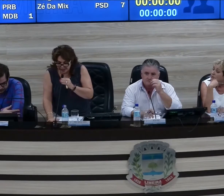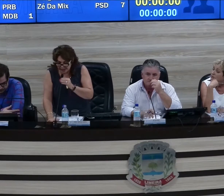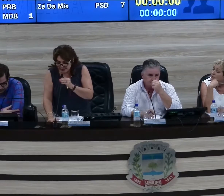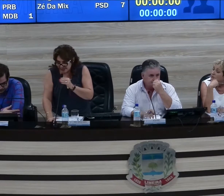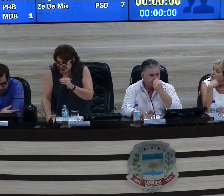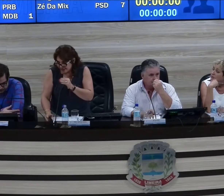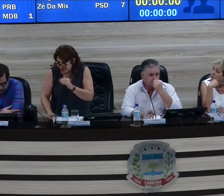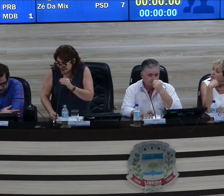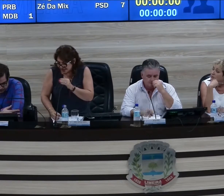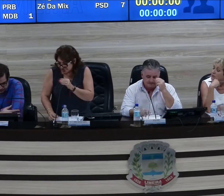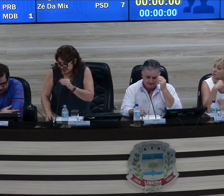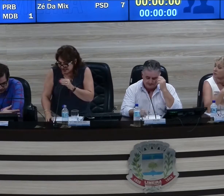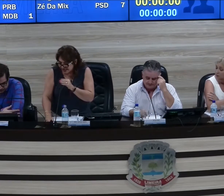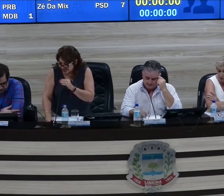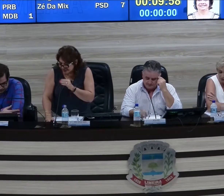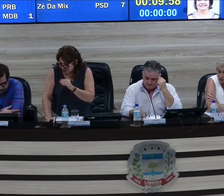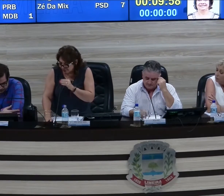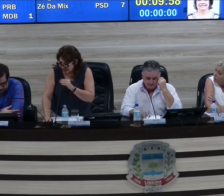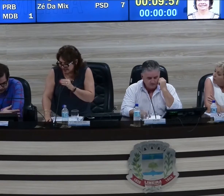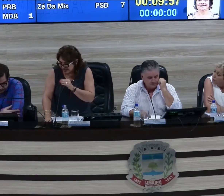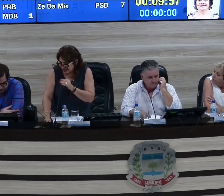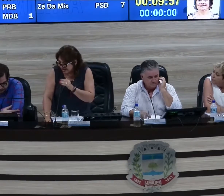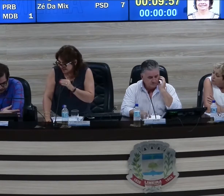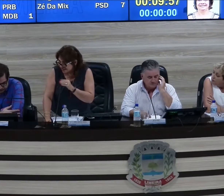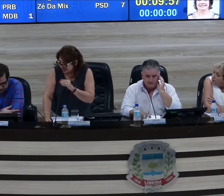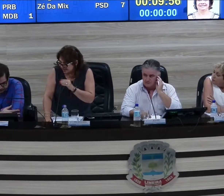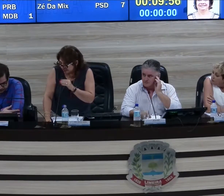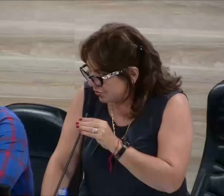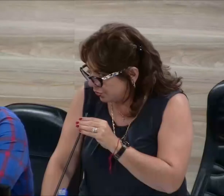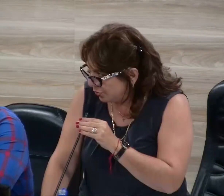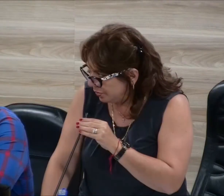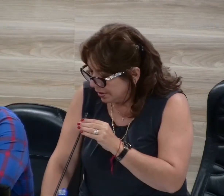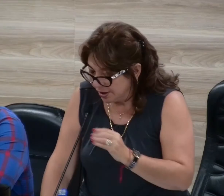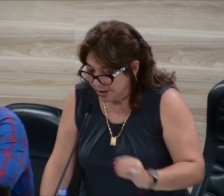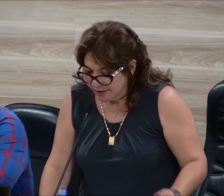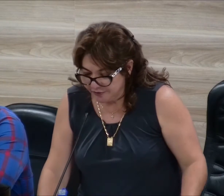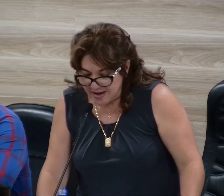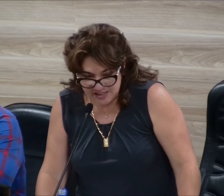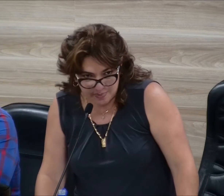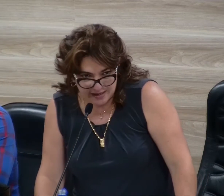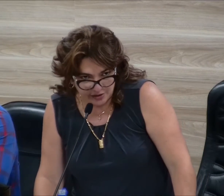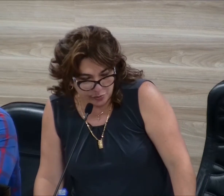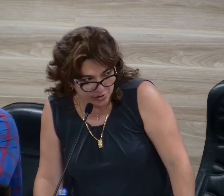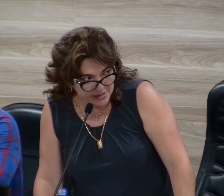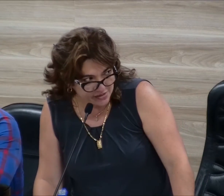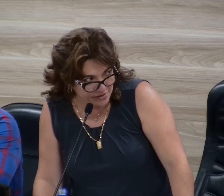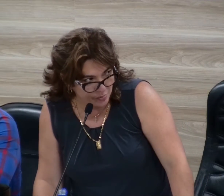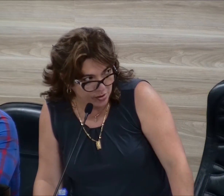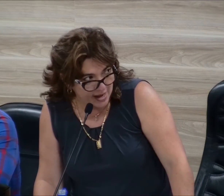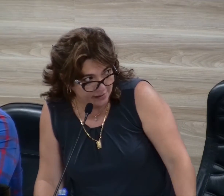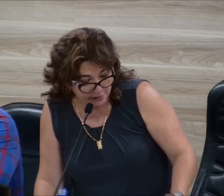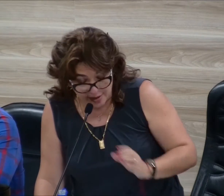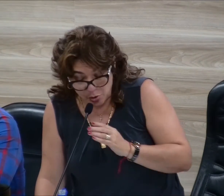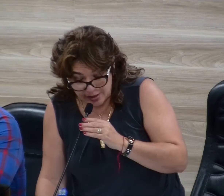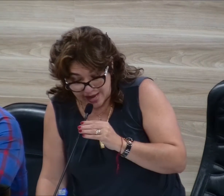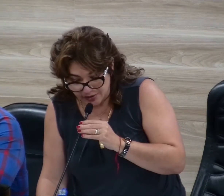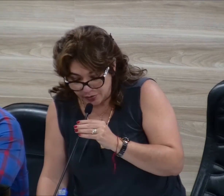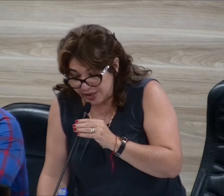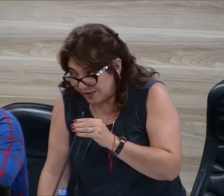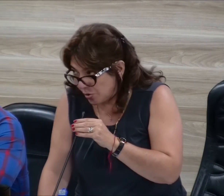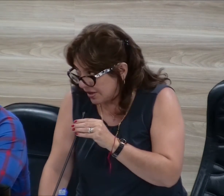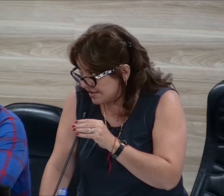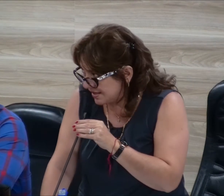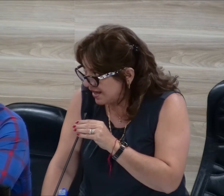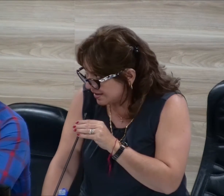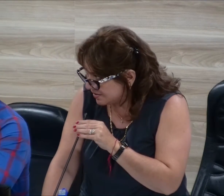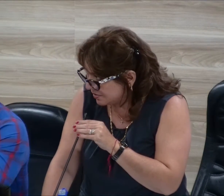né, essa questão, essa eleição aqui na casa. Isso tudo faz parte de um processo democrático.